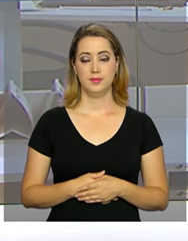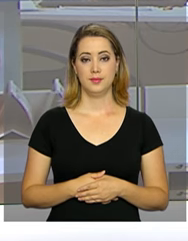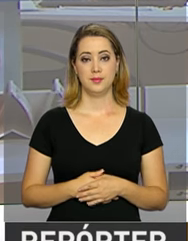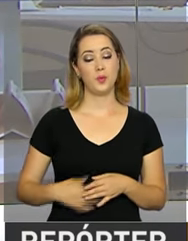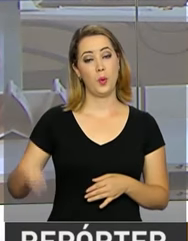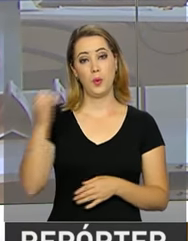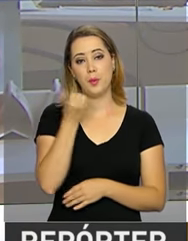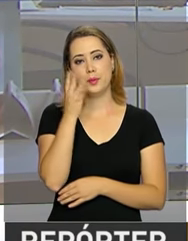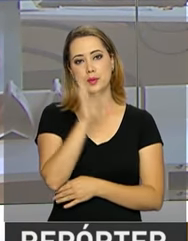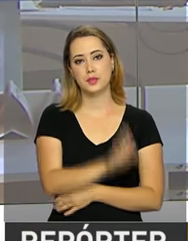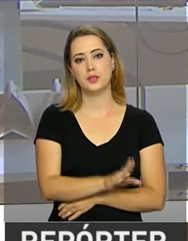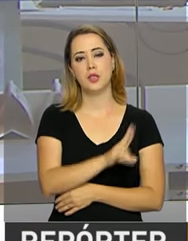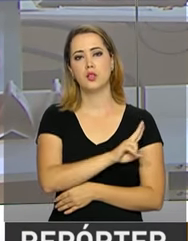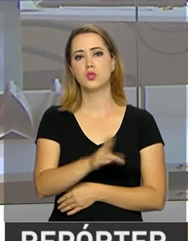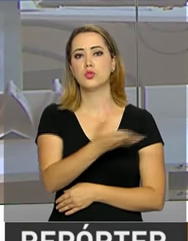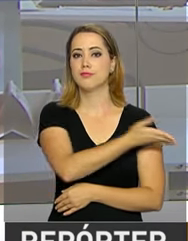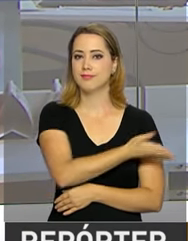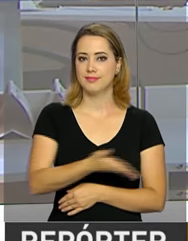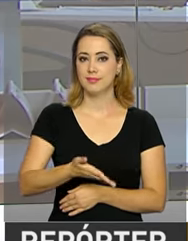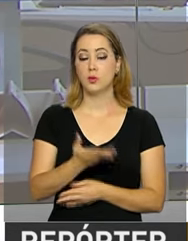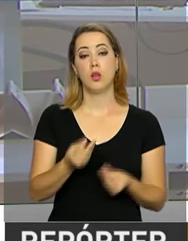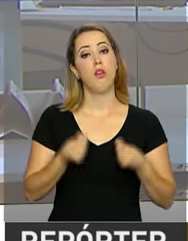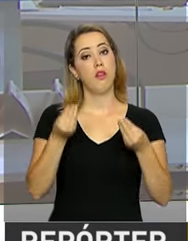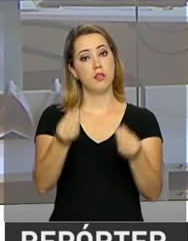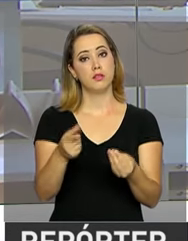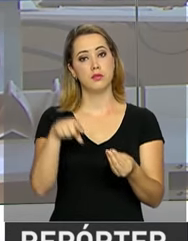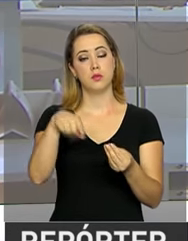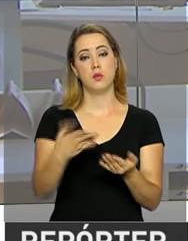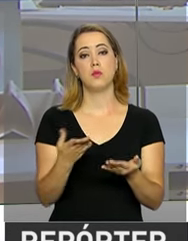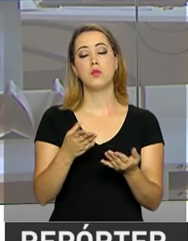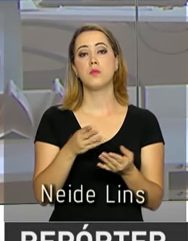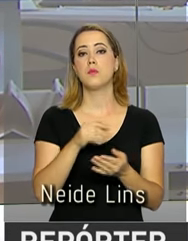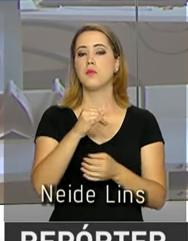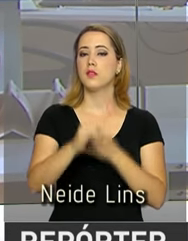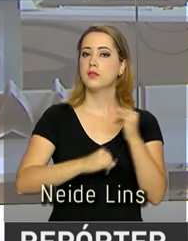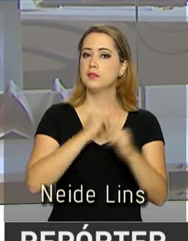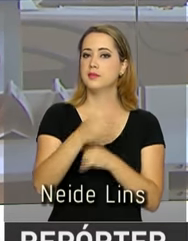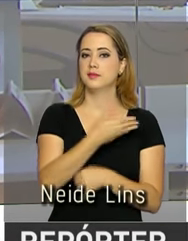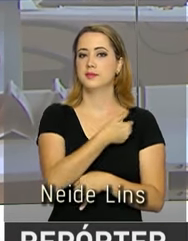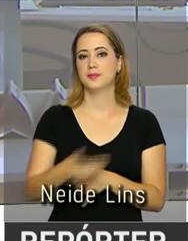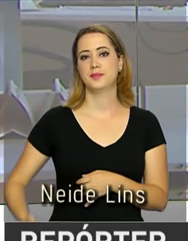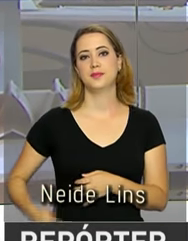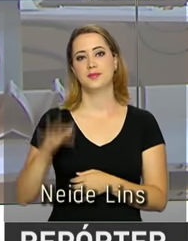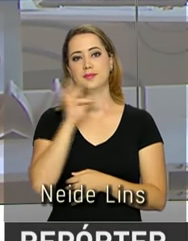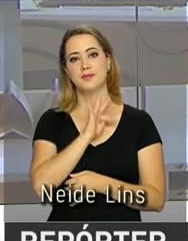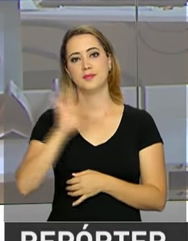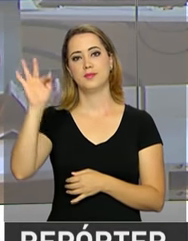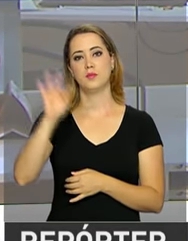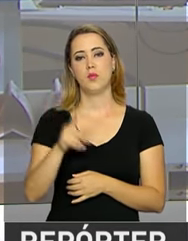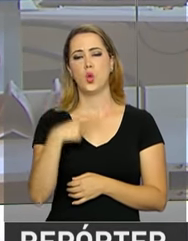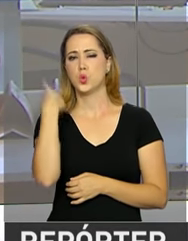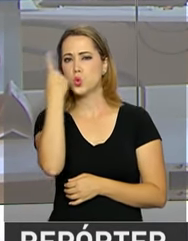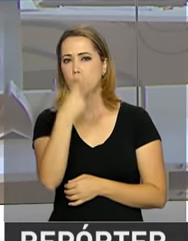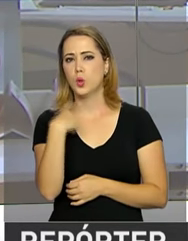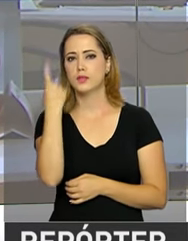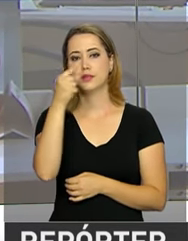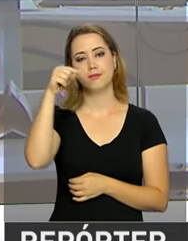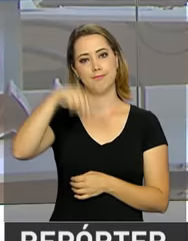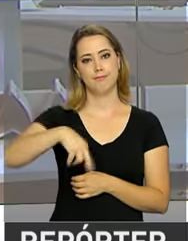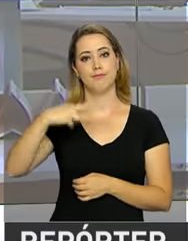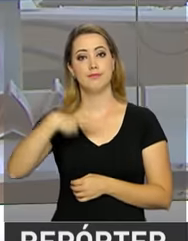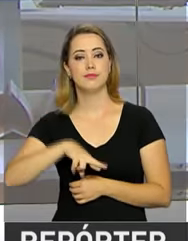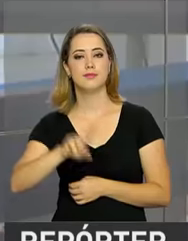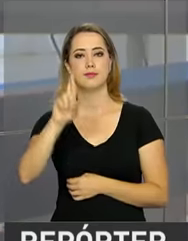Olá, boa tarde. Eu sou o Roberto Camargo e a partir de agora trago para você as notícias do governo federal de hora em hora aqui no